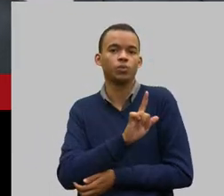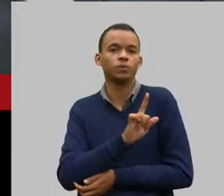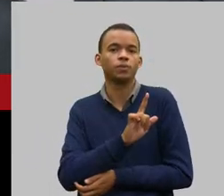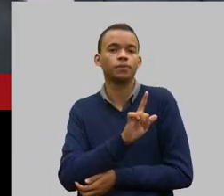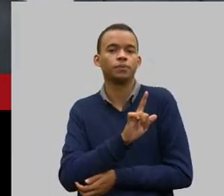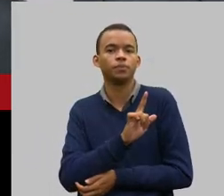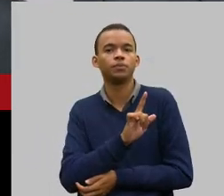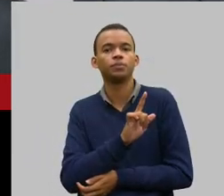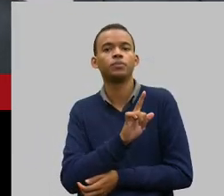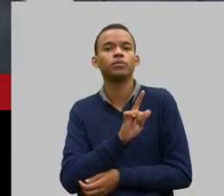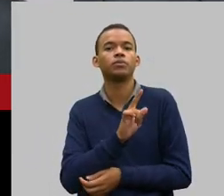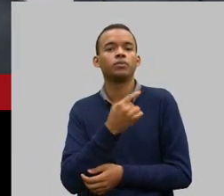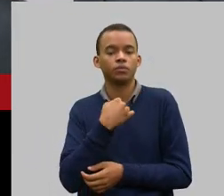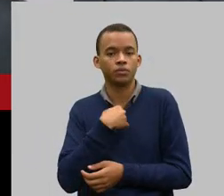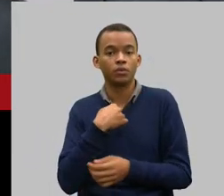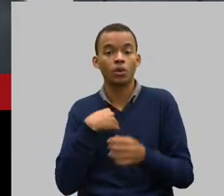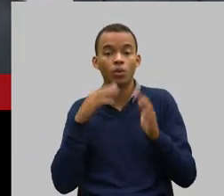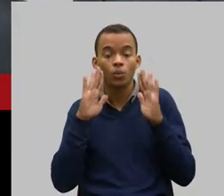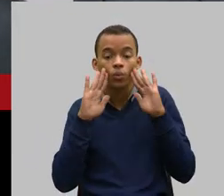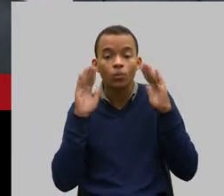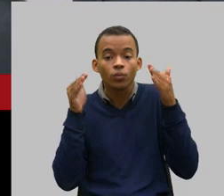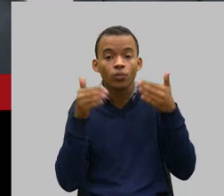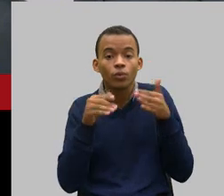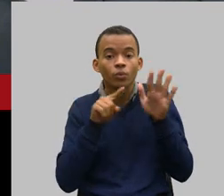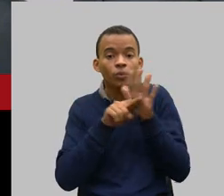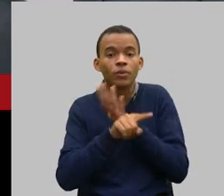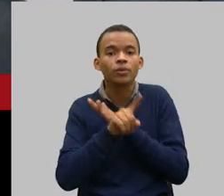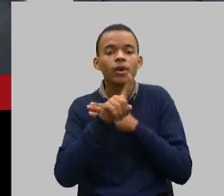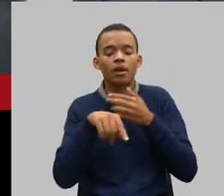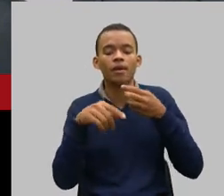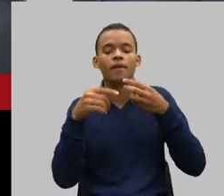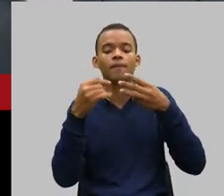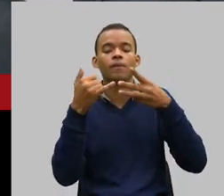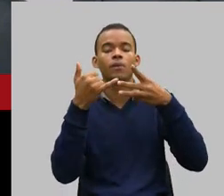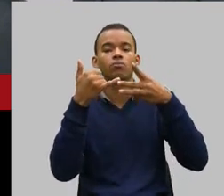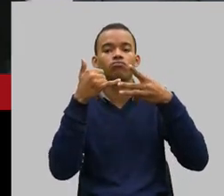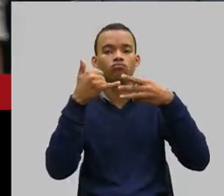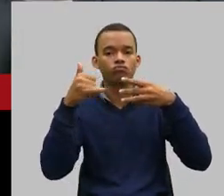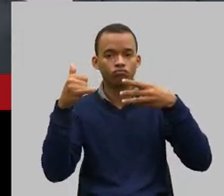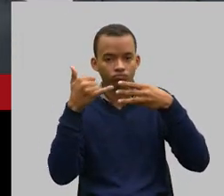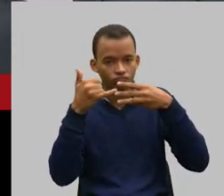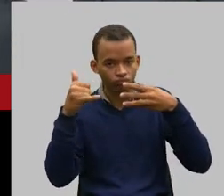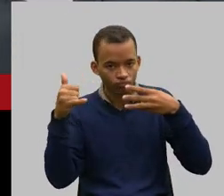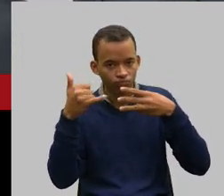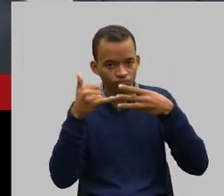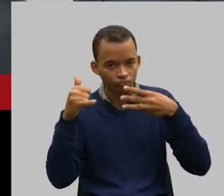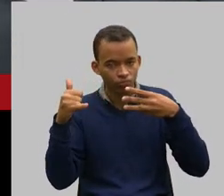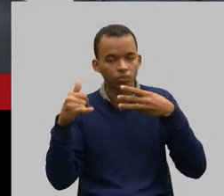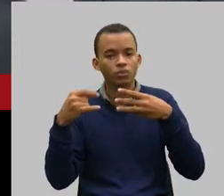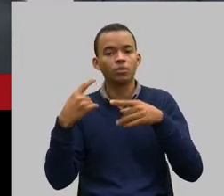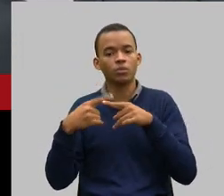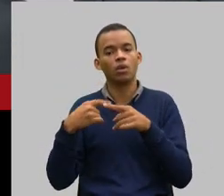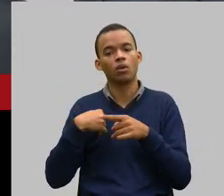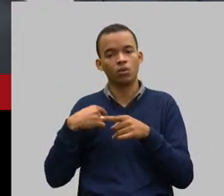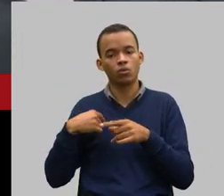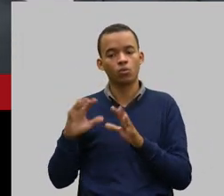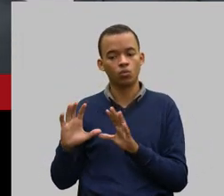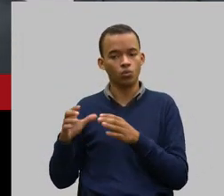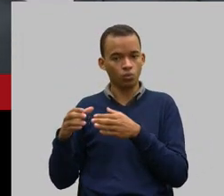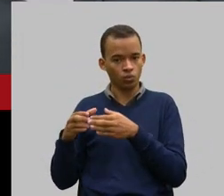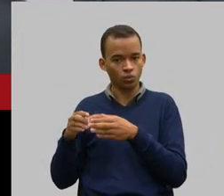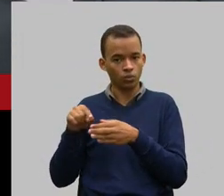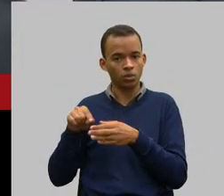Eh quero focar eh na semig né como presidente da Comissão de Minas energia a gente